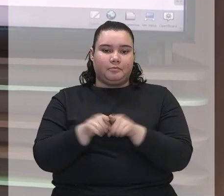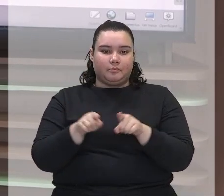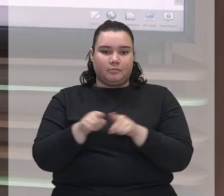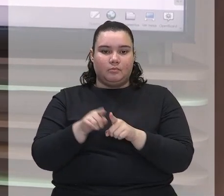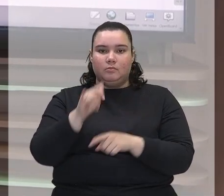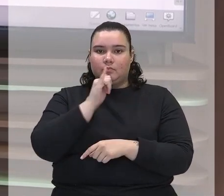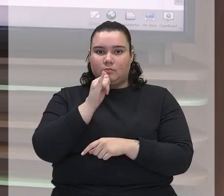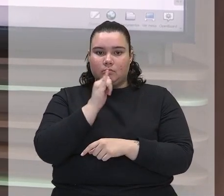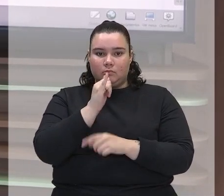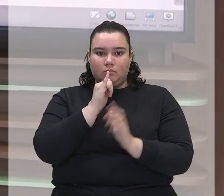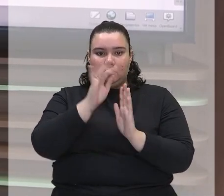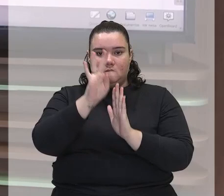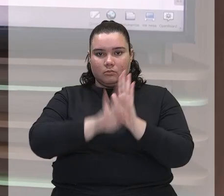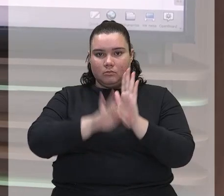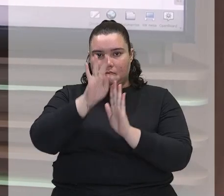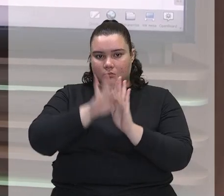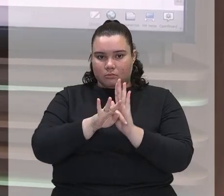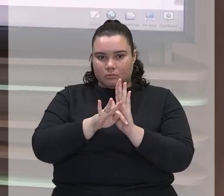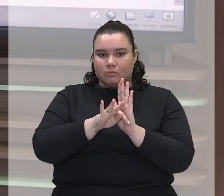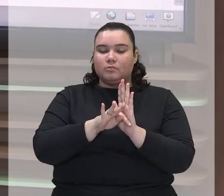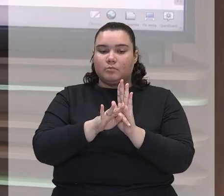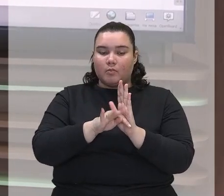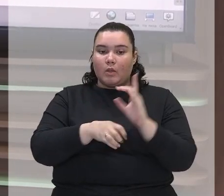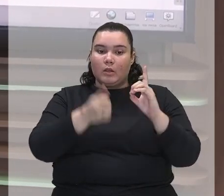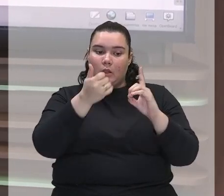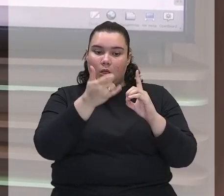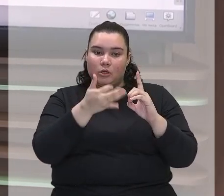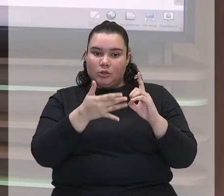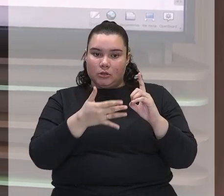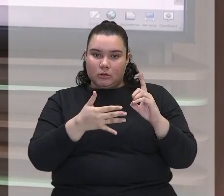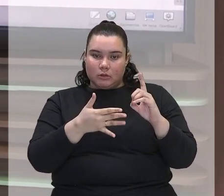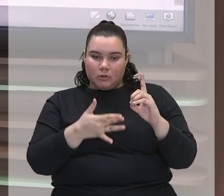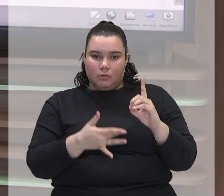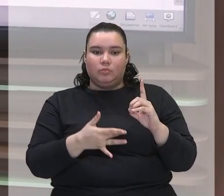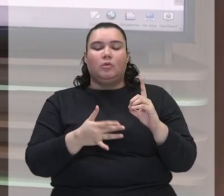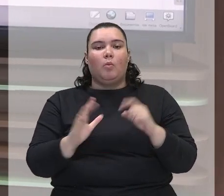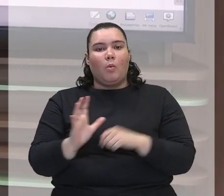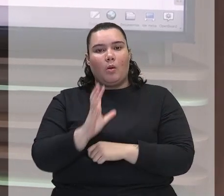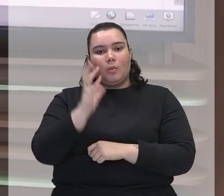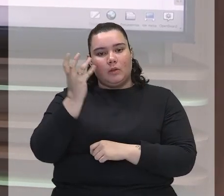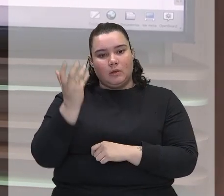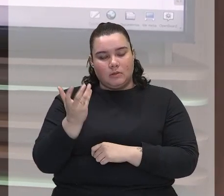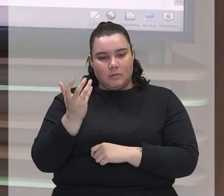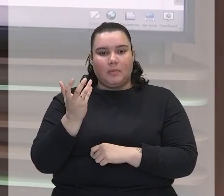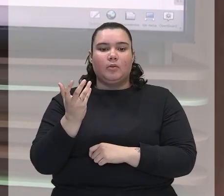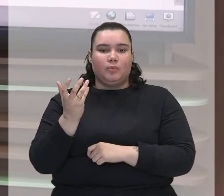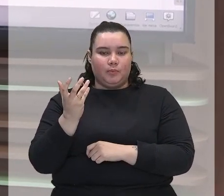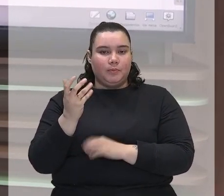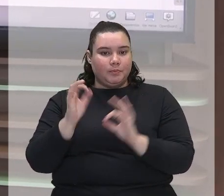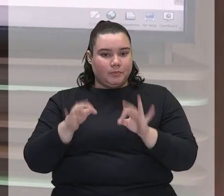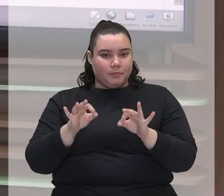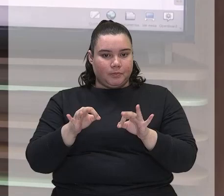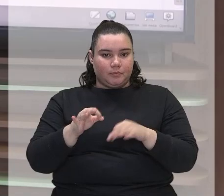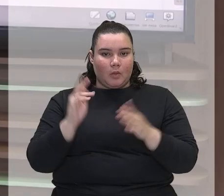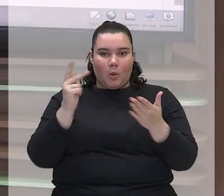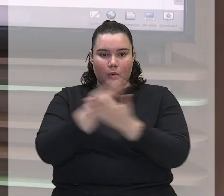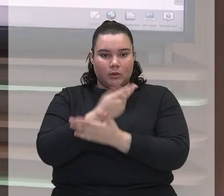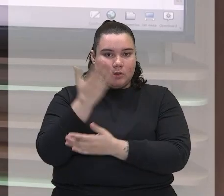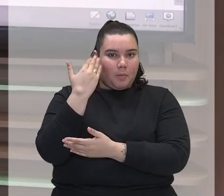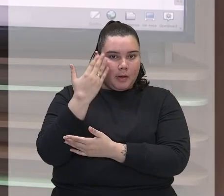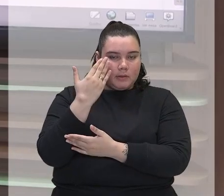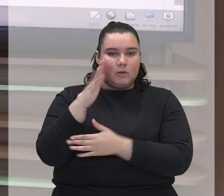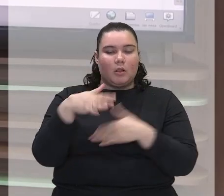exemplo de um texto descritivo, que está descrevendo um evento acontecido, certo?